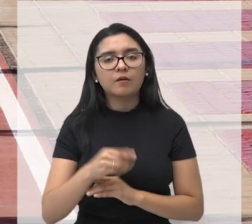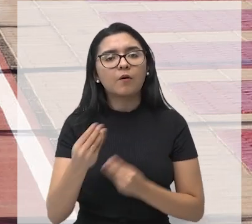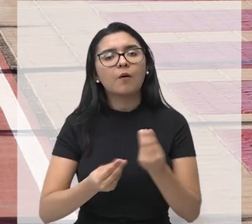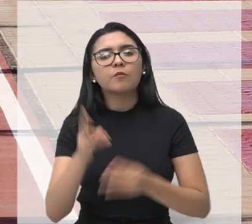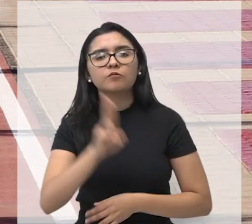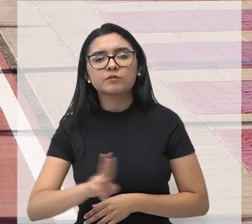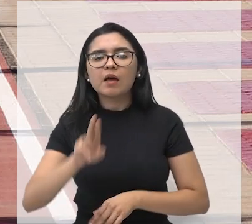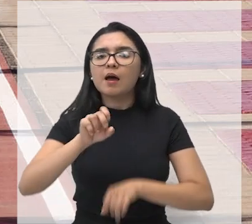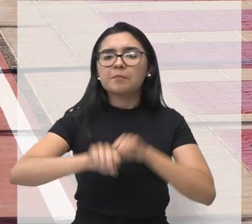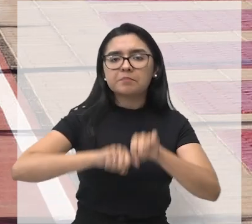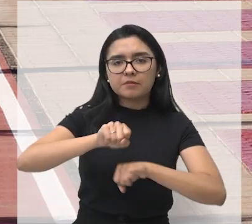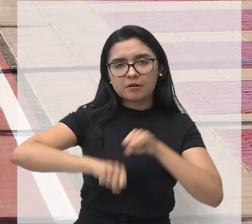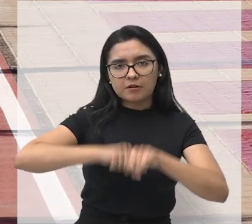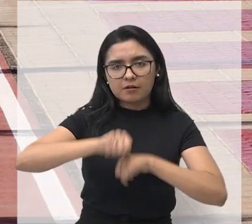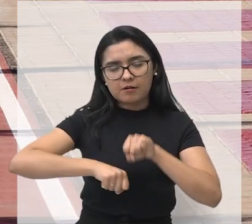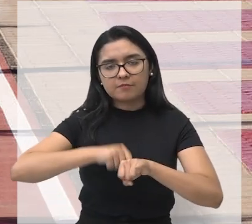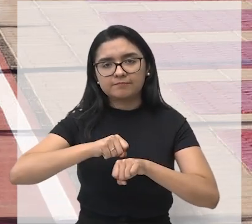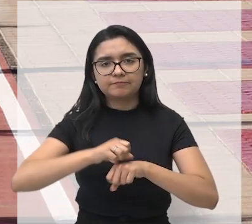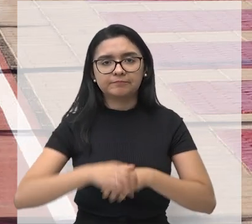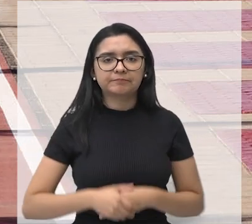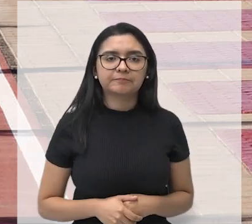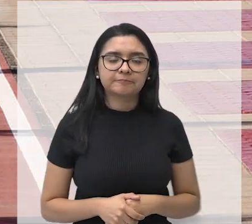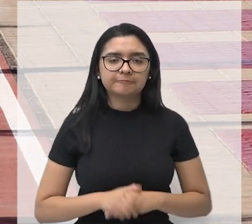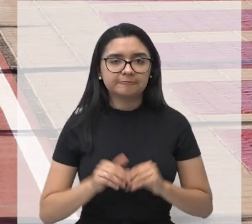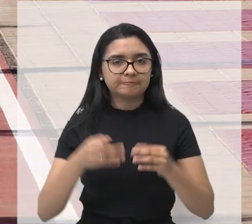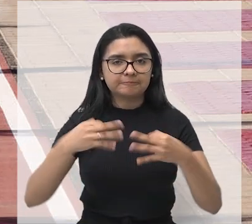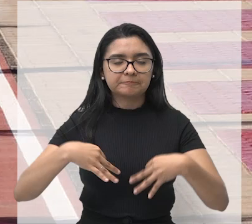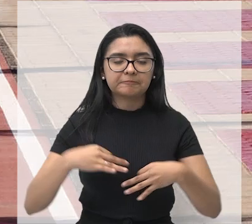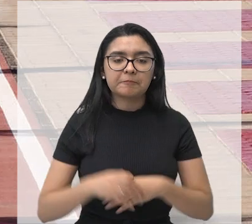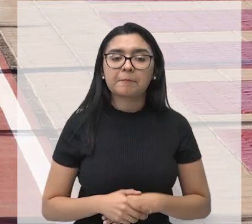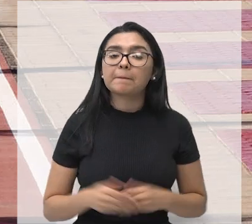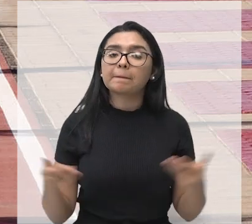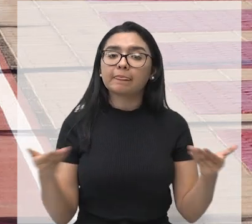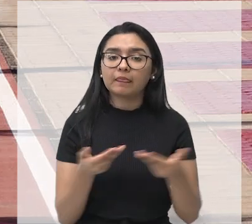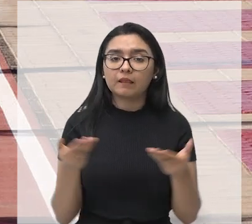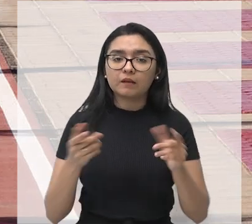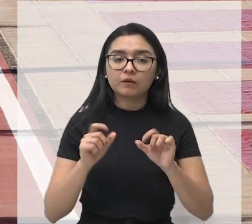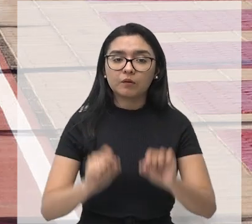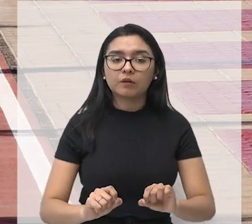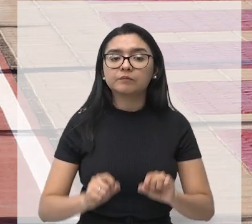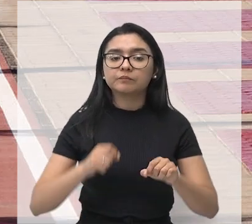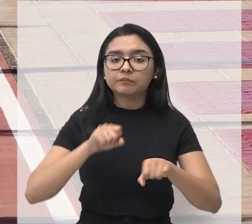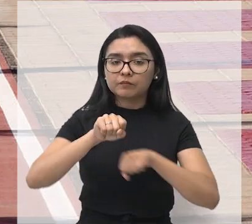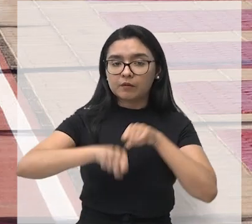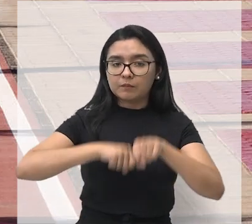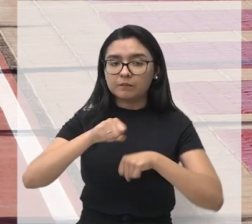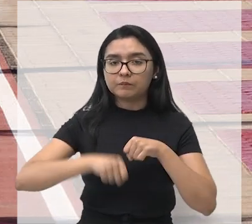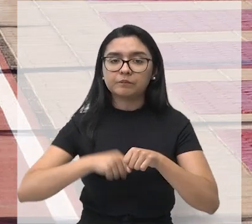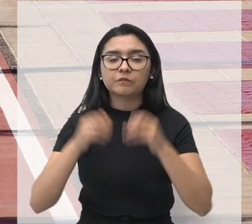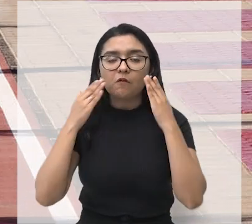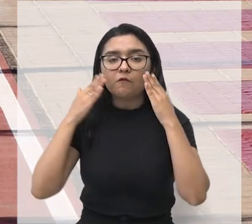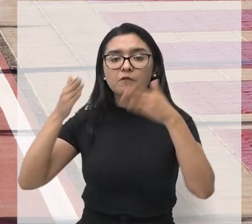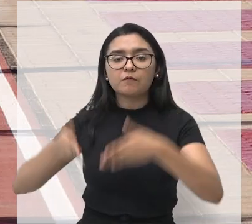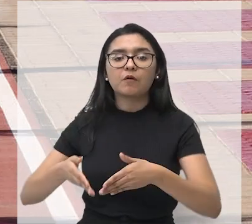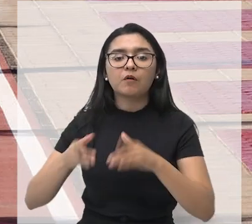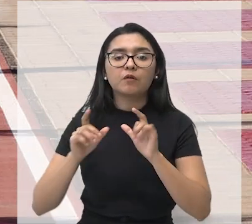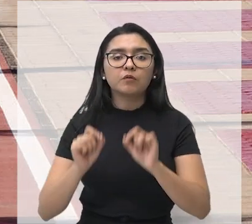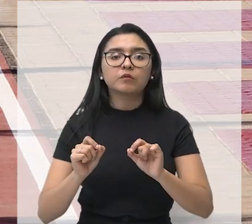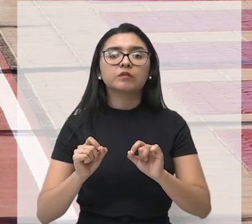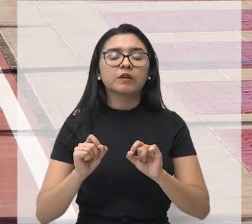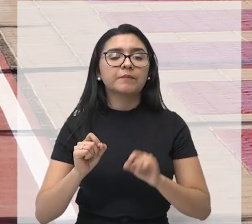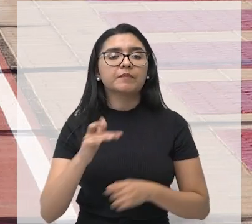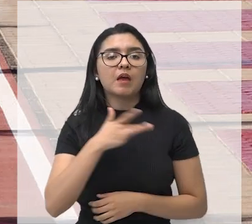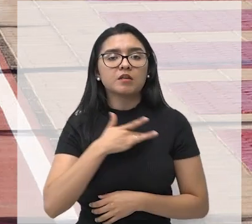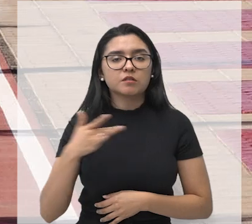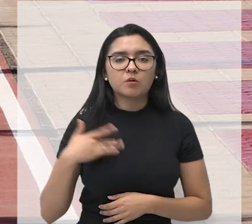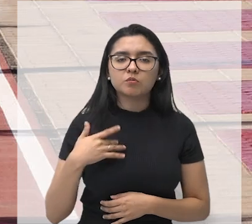gente pode estar utilizando aí a bike. Vamos falar um pouquinho da bike relacionada à nossa